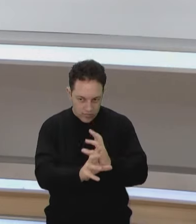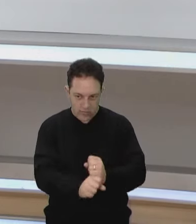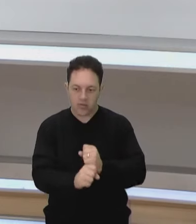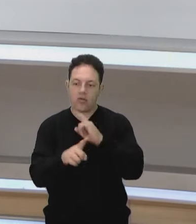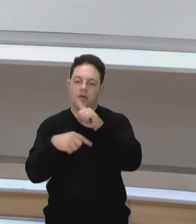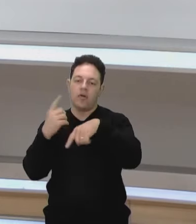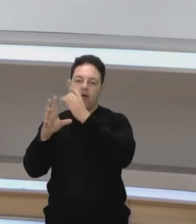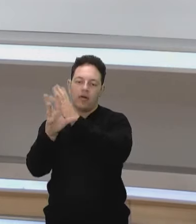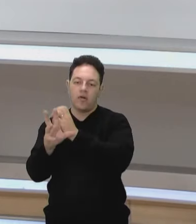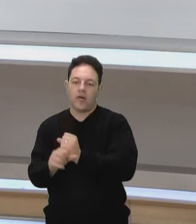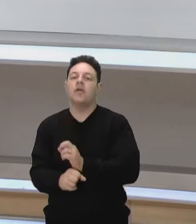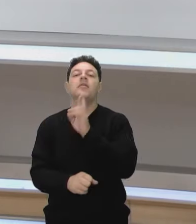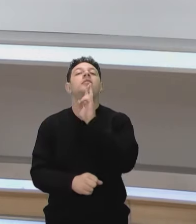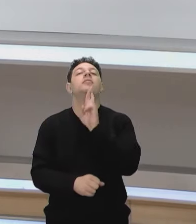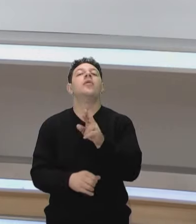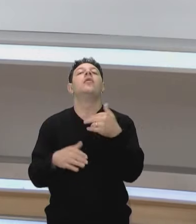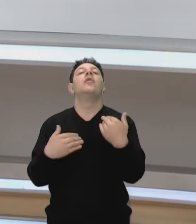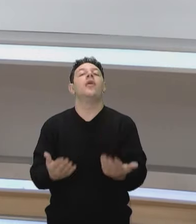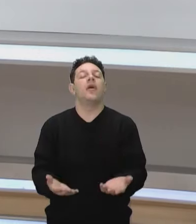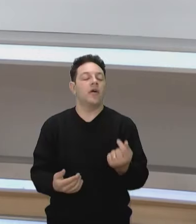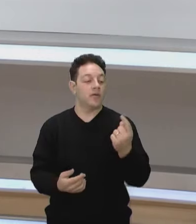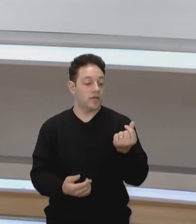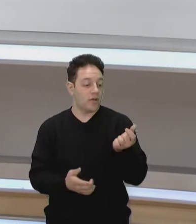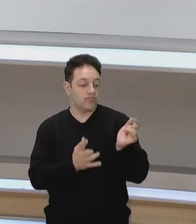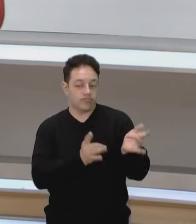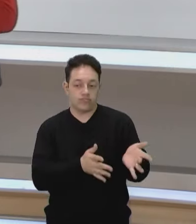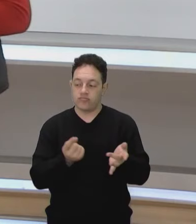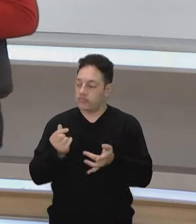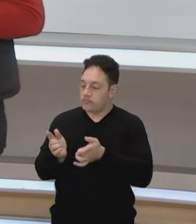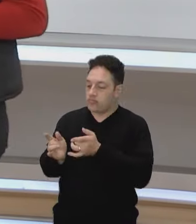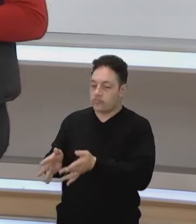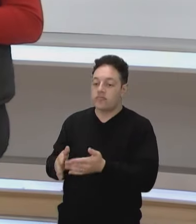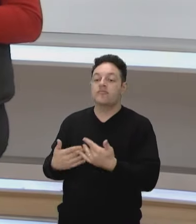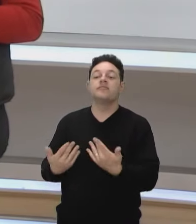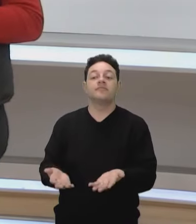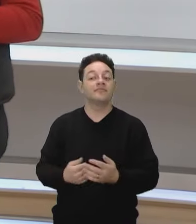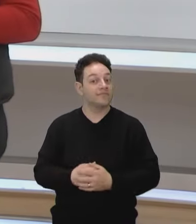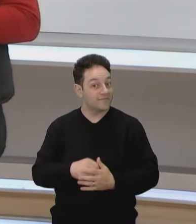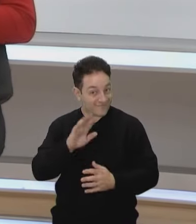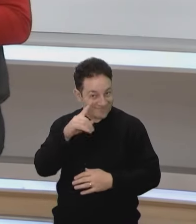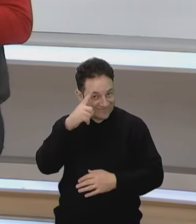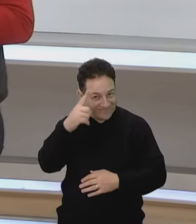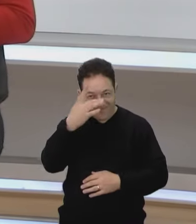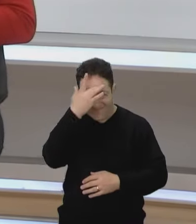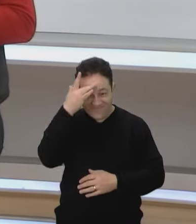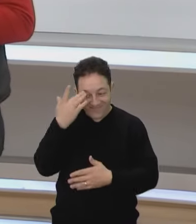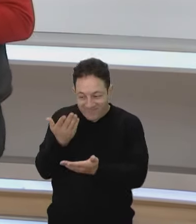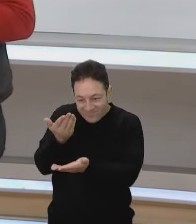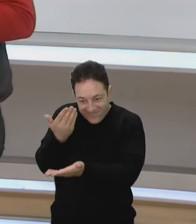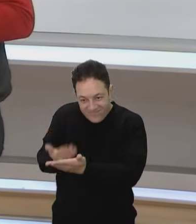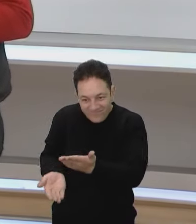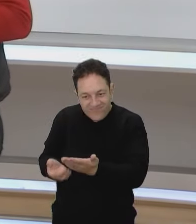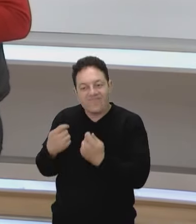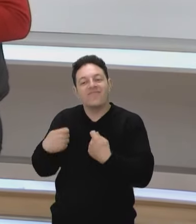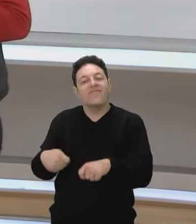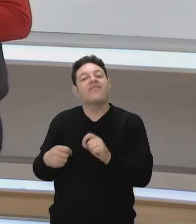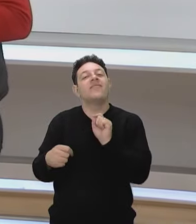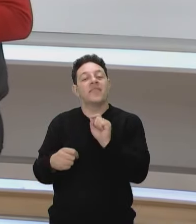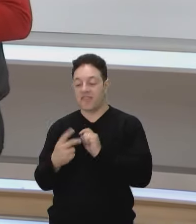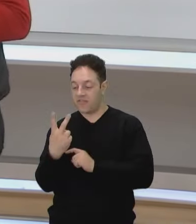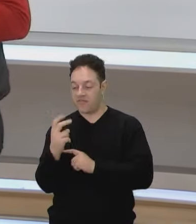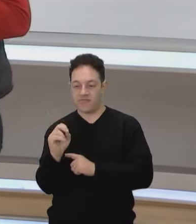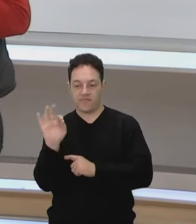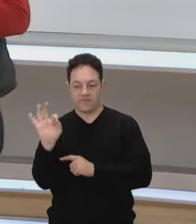Total aqui, quanto ficou com cada um. Lembrando que quem perdeu tinha que dar 20% do